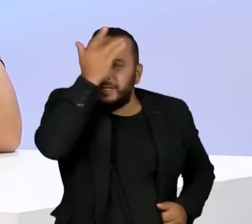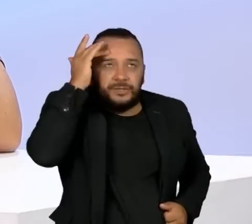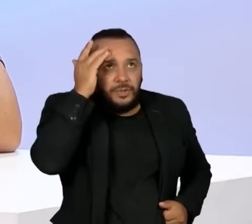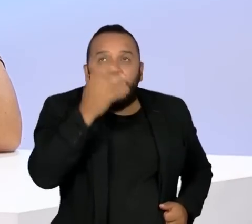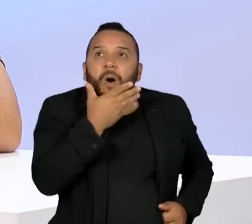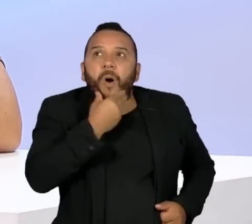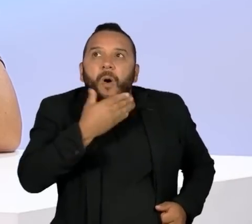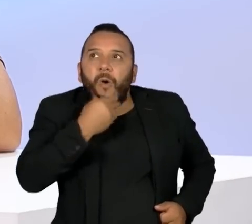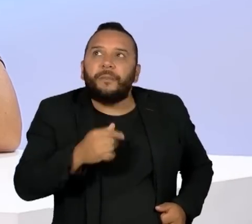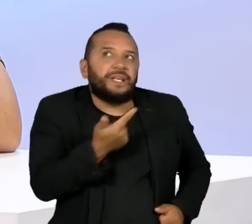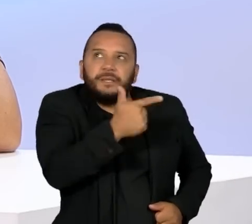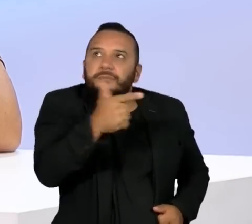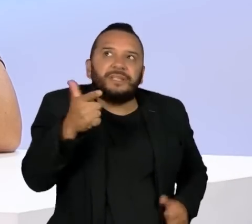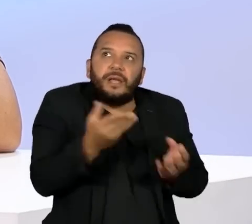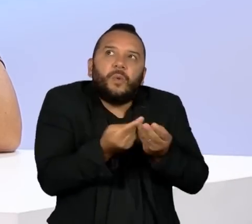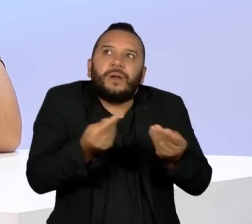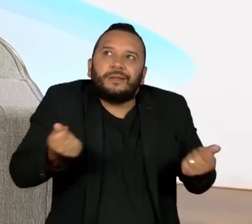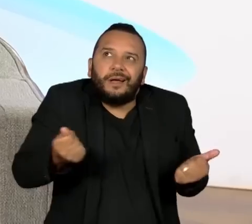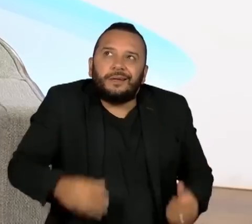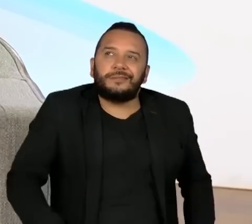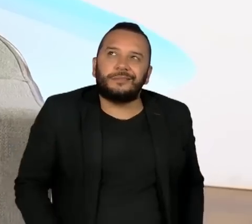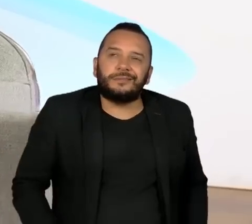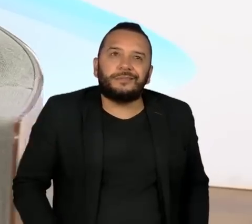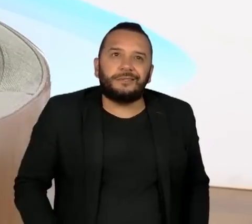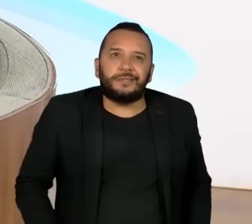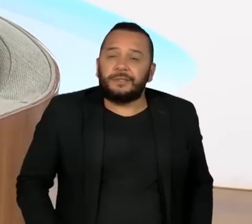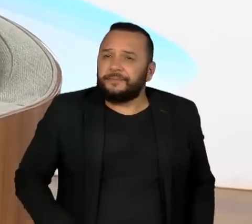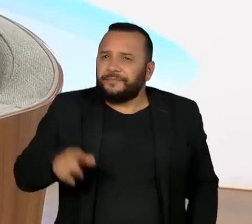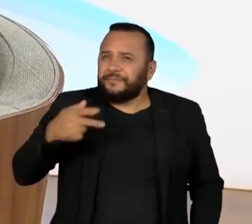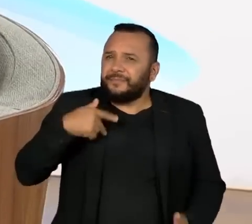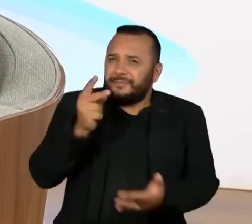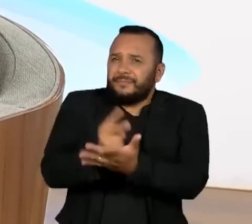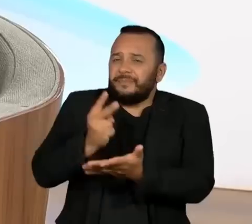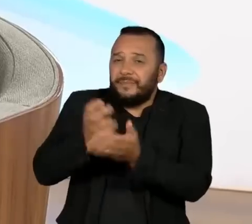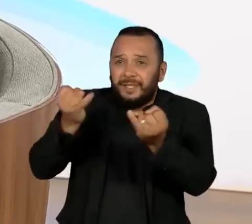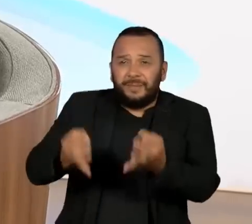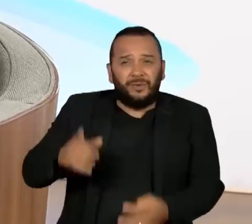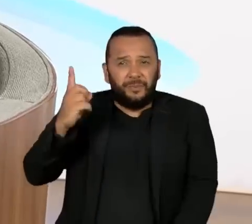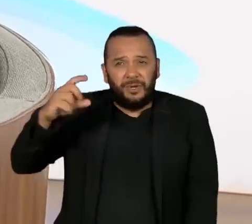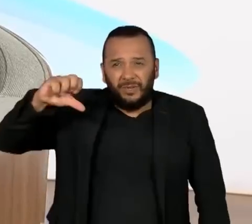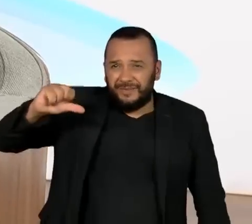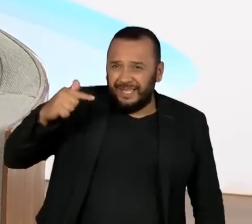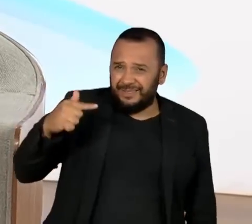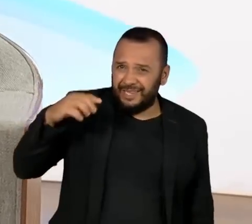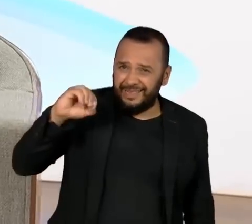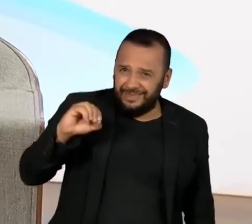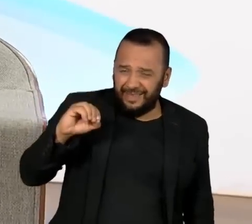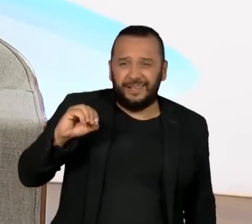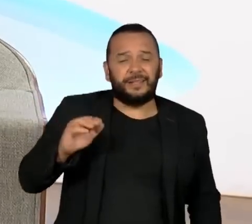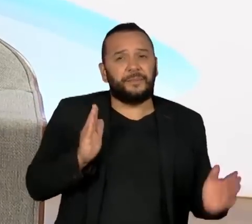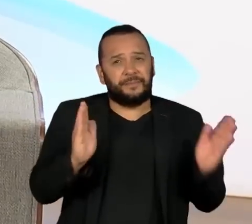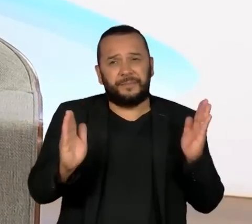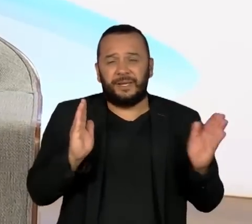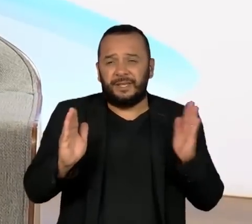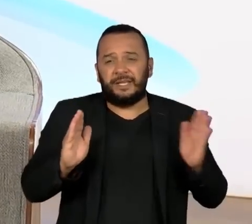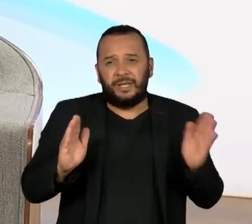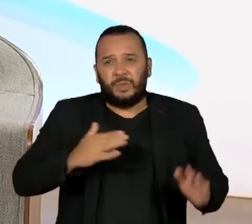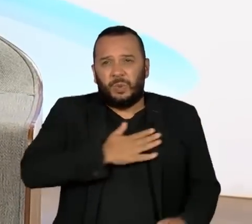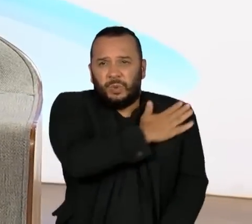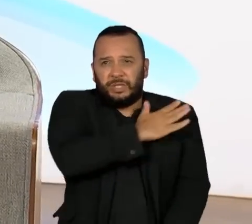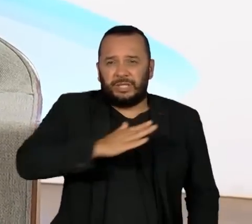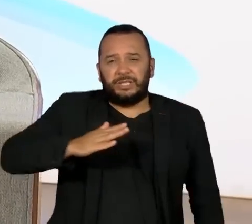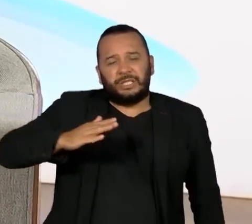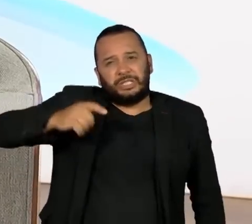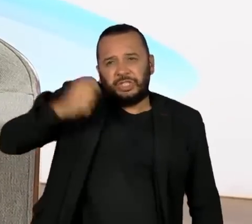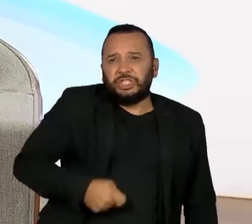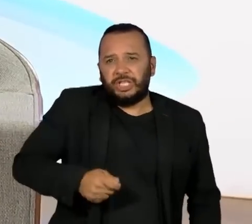Homens sem qualidade. Eles, toda vez que a gente fala dos anos 70, da ditadura militar, sempre é